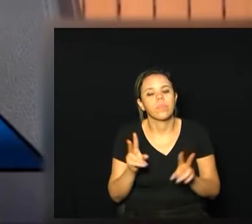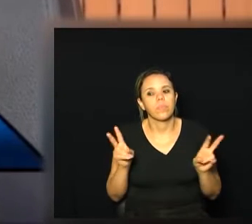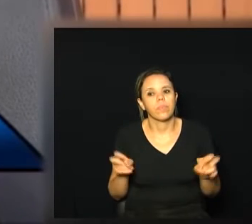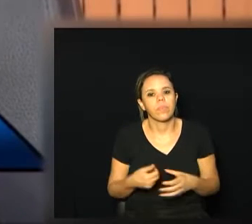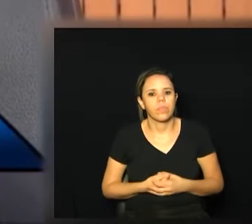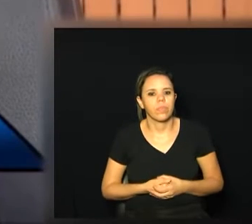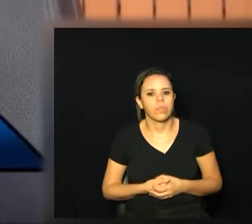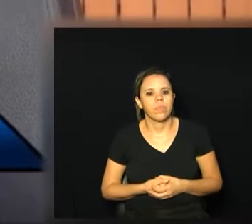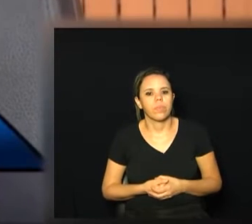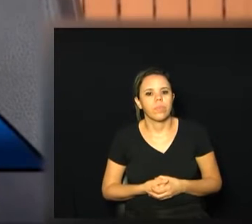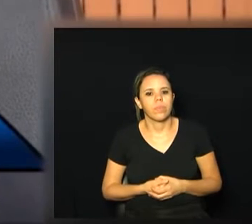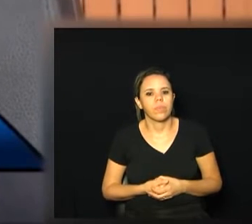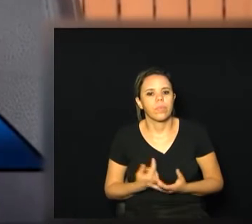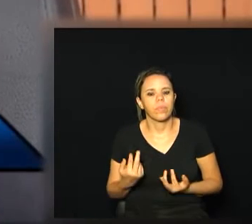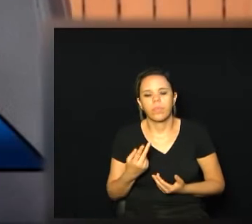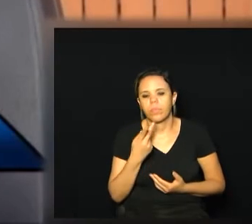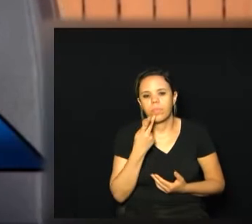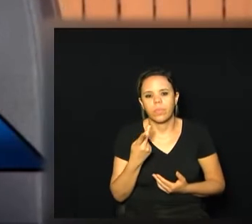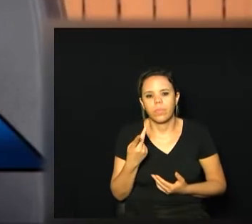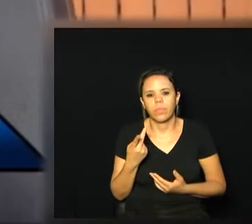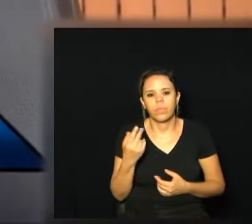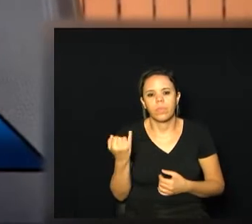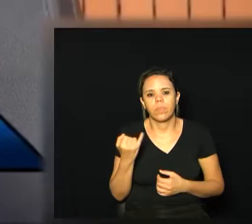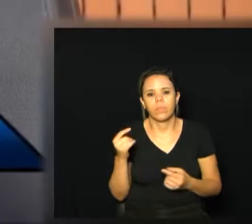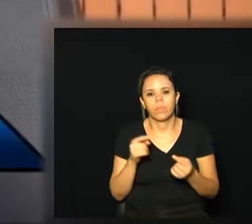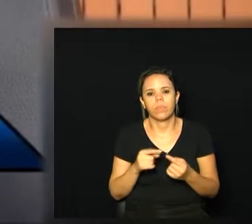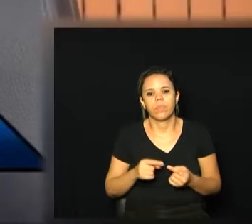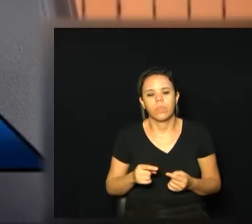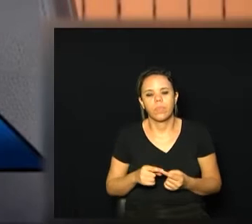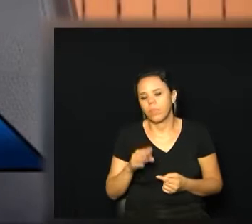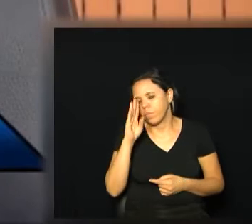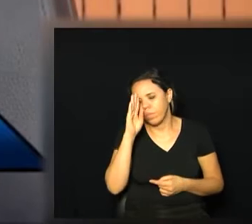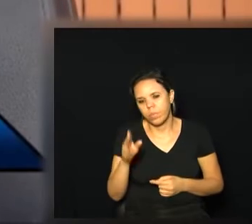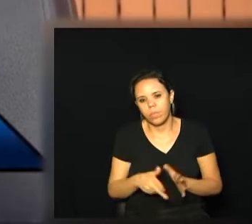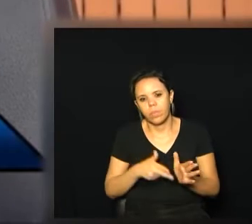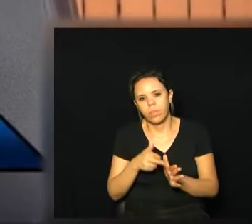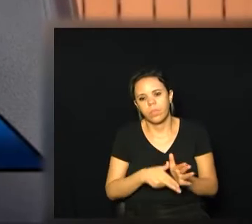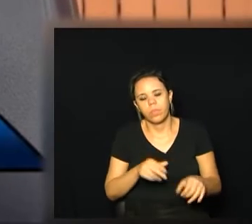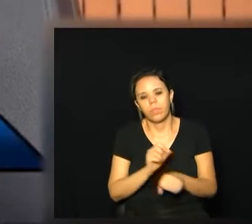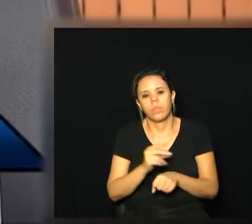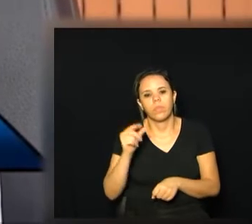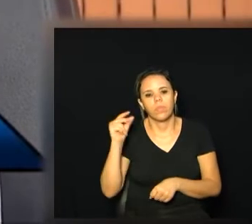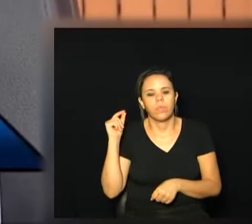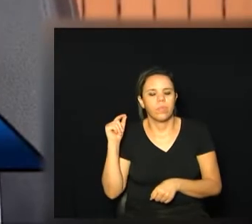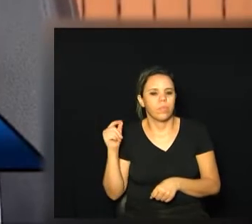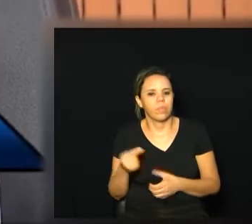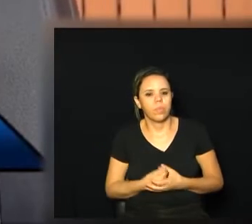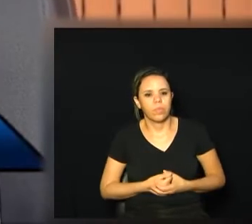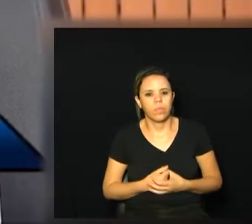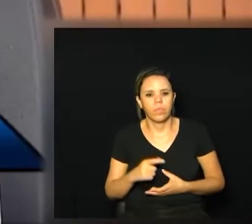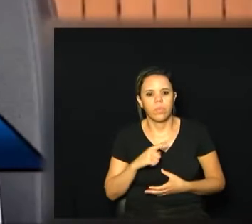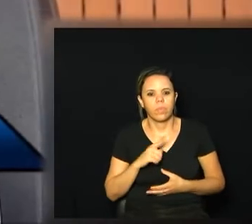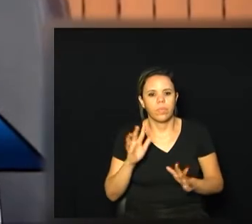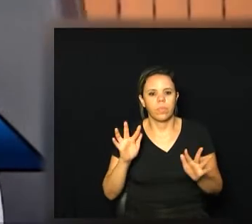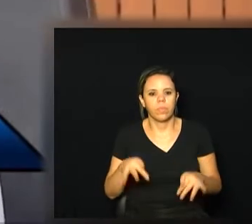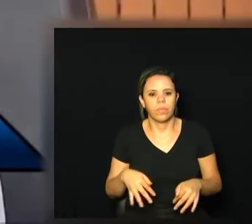de assuntos, como Vossa Excelência disse, muito pertinentes, e principalmente esse trem que é muito esperado. Esperamos que nós tenhamos o fim